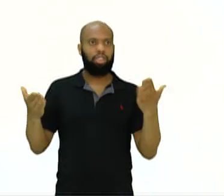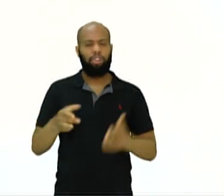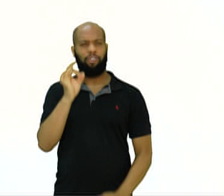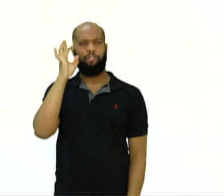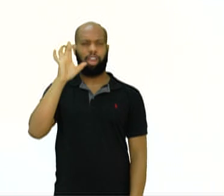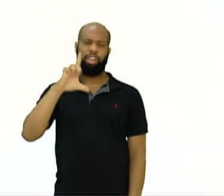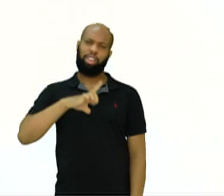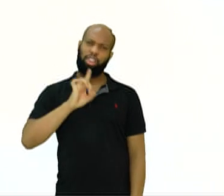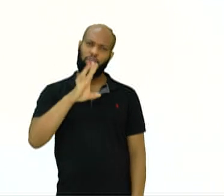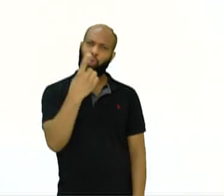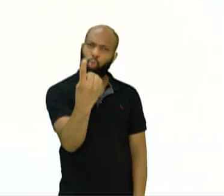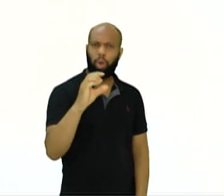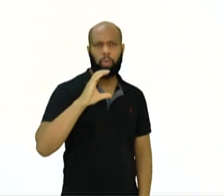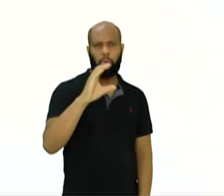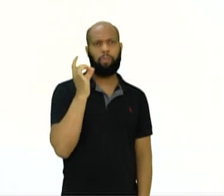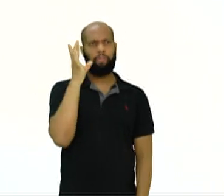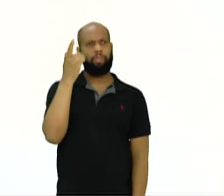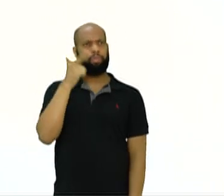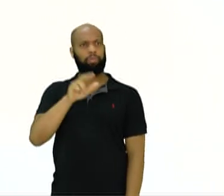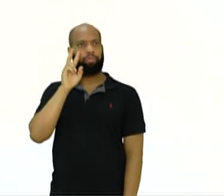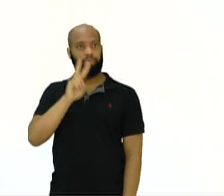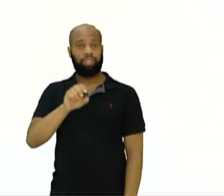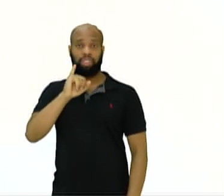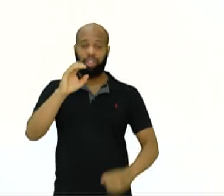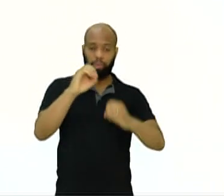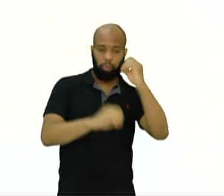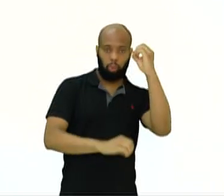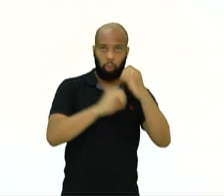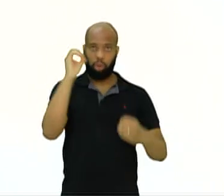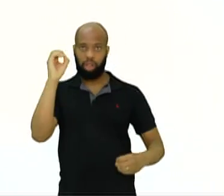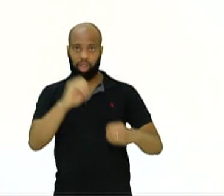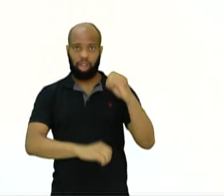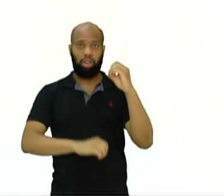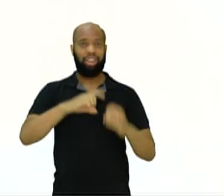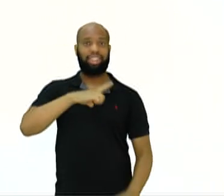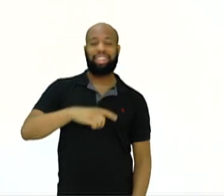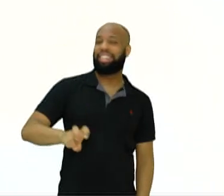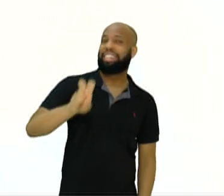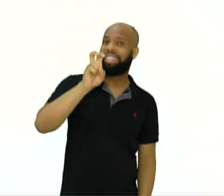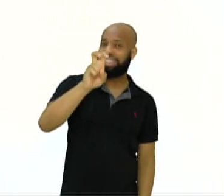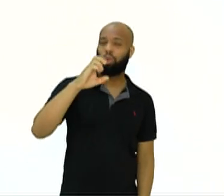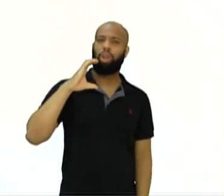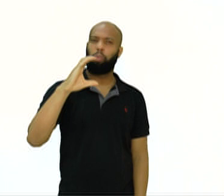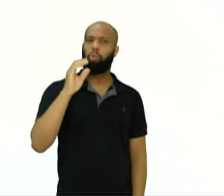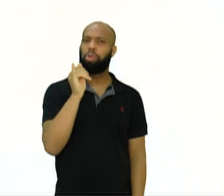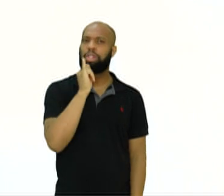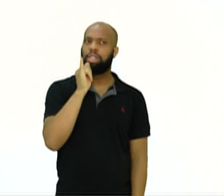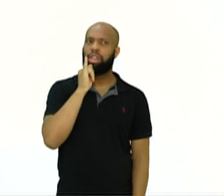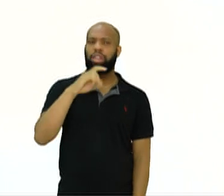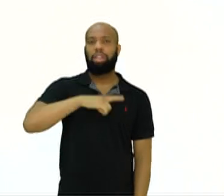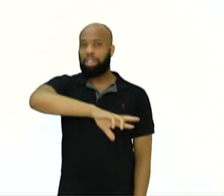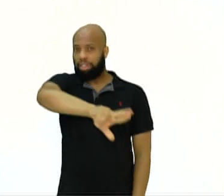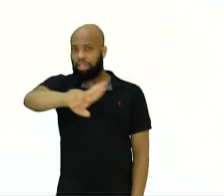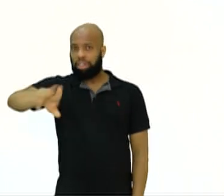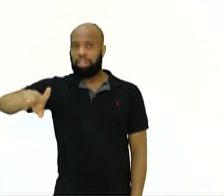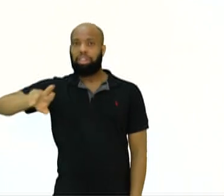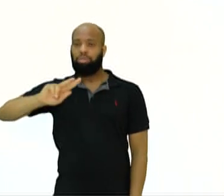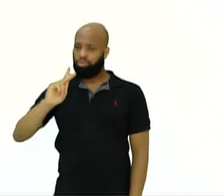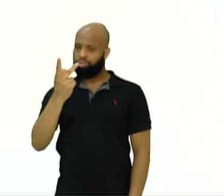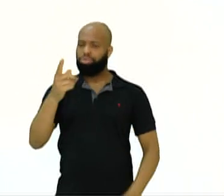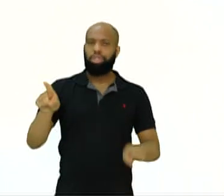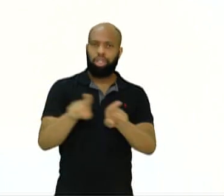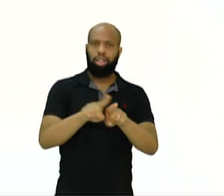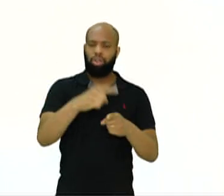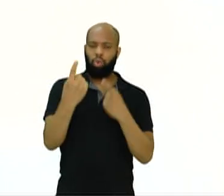tem um carbono, isso é fácil de ver. E se a molécula tiver, por exemplo, 5 carbonos e um monte de hidrogênio?